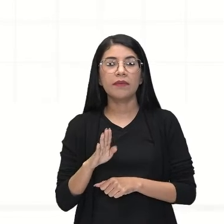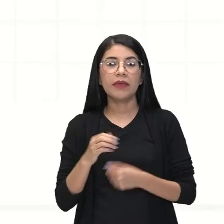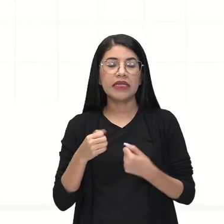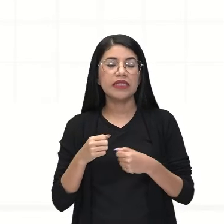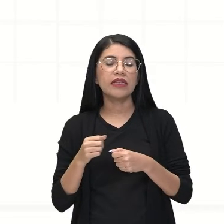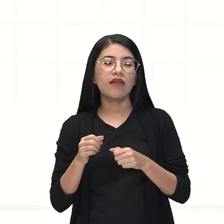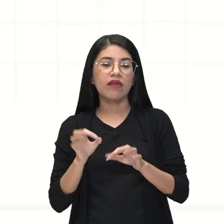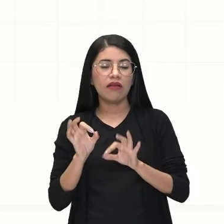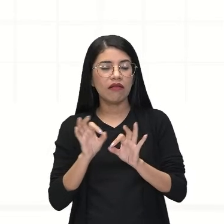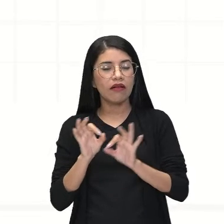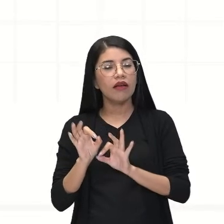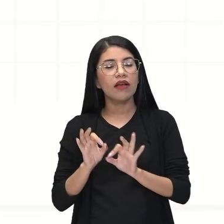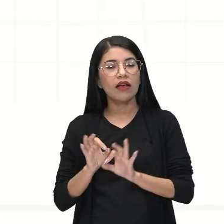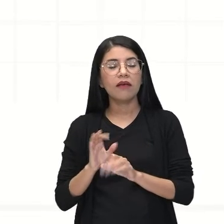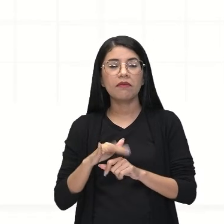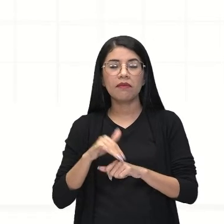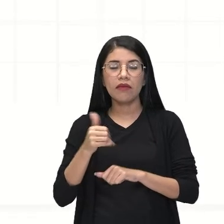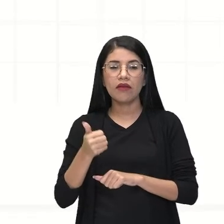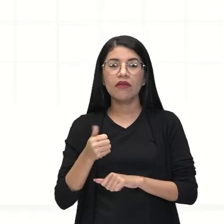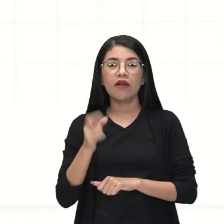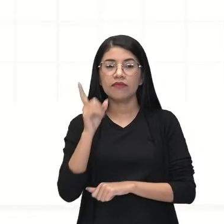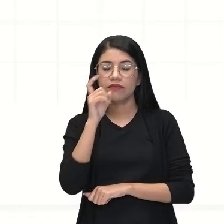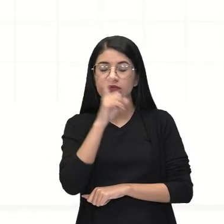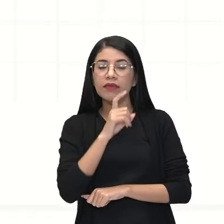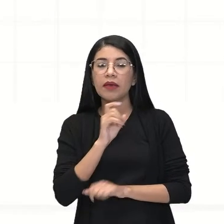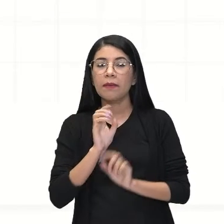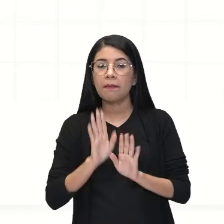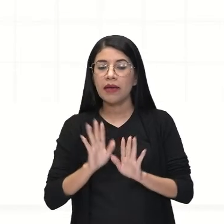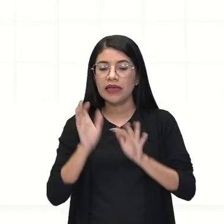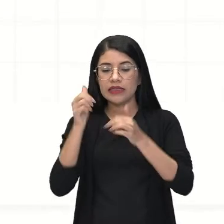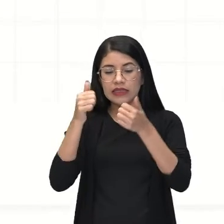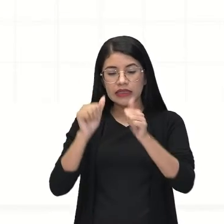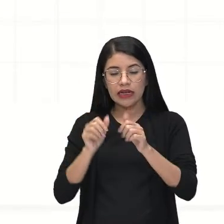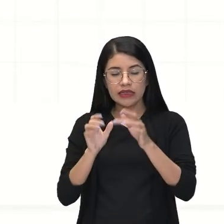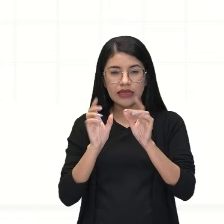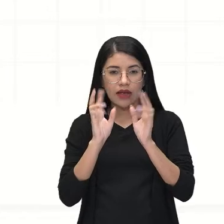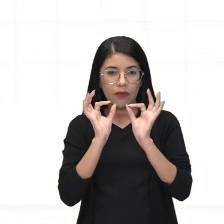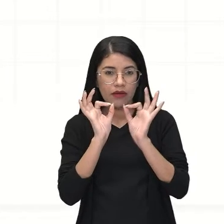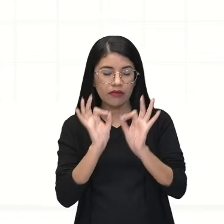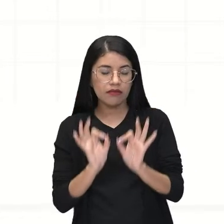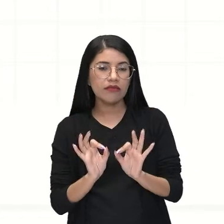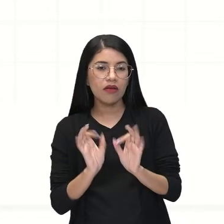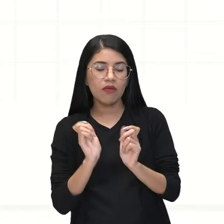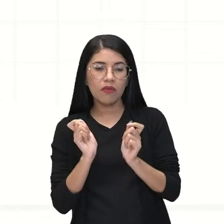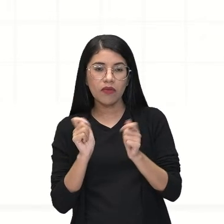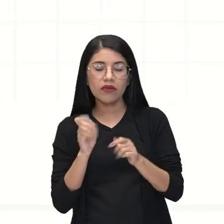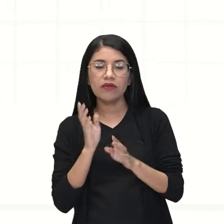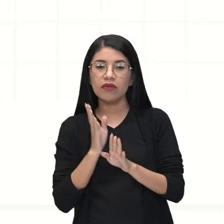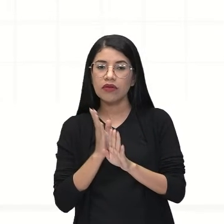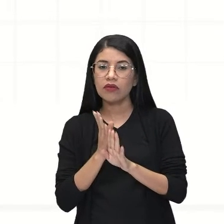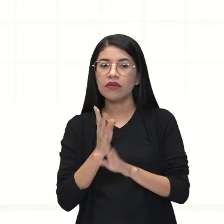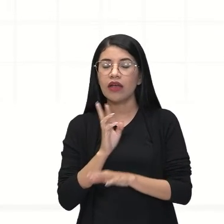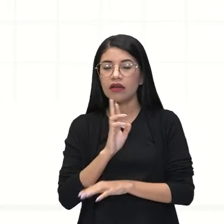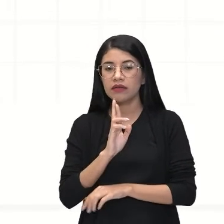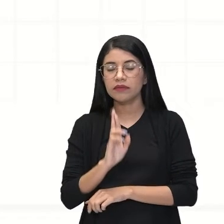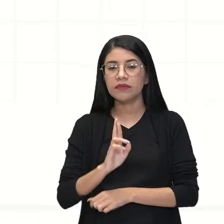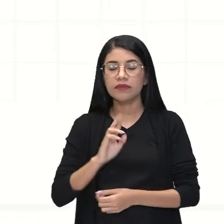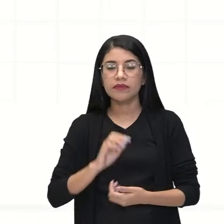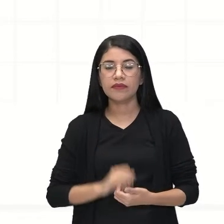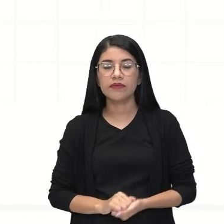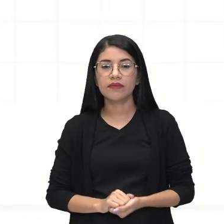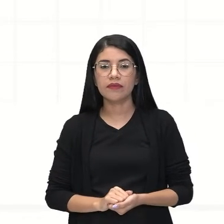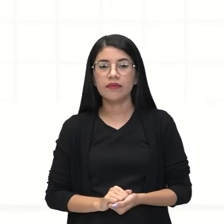mais complicada, né? Mas, analisando bem, a gente consegue destrinchar aí, né? Desmembrar essa numeração